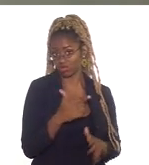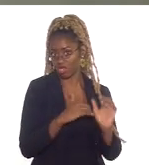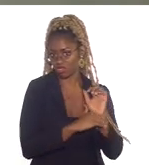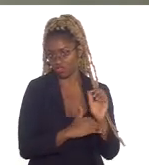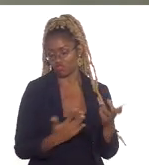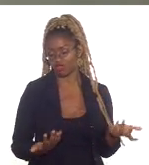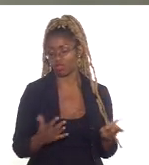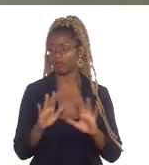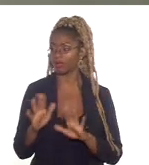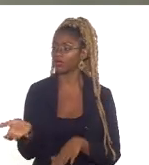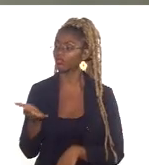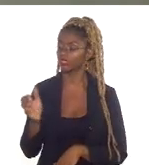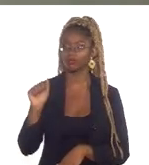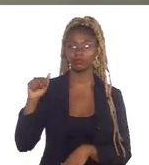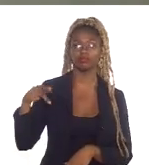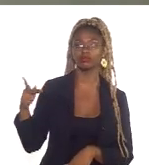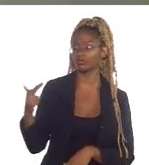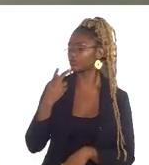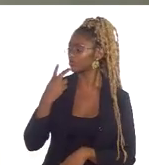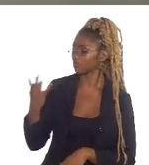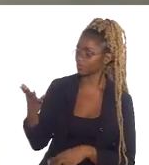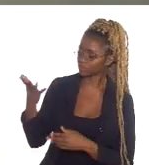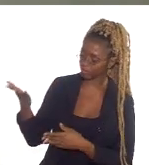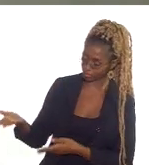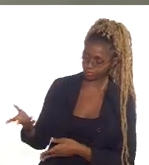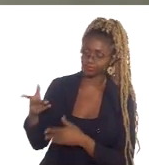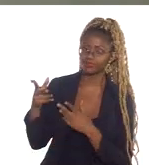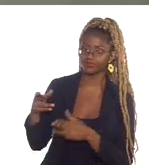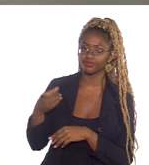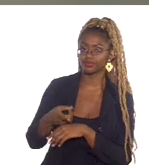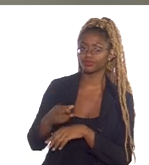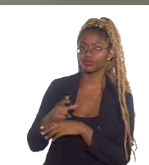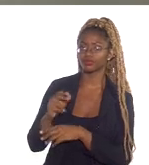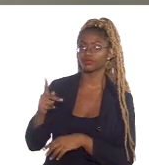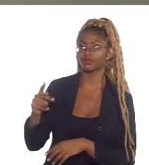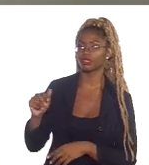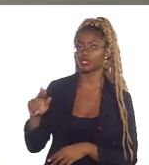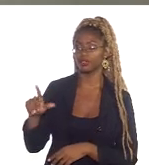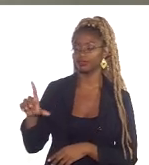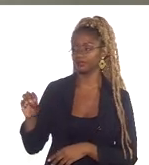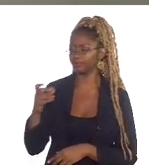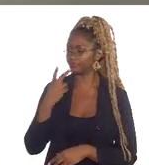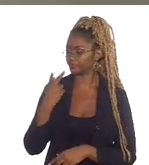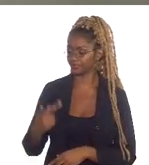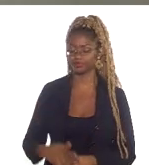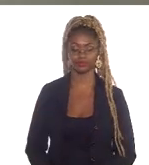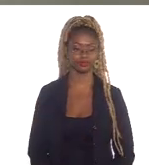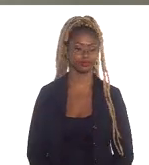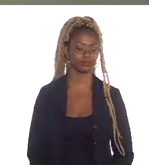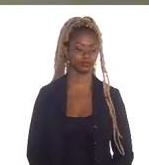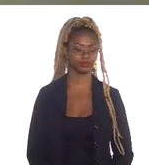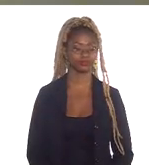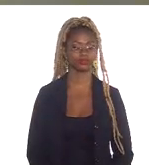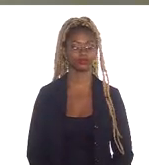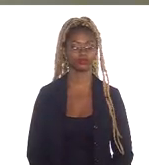ANP sobre a questão que o doutor Paulo Henrique colocou. Por favor, ANP.